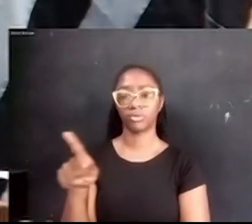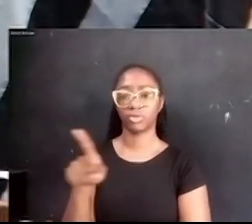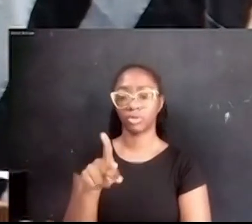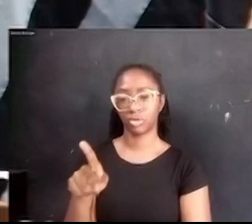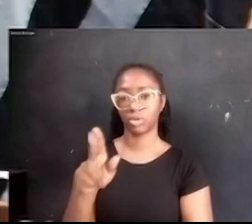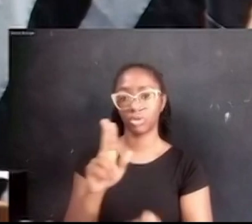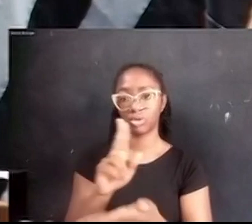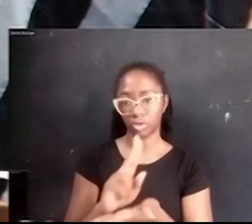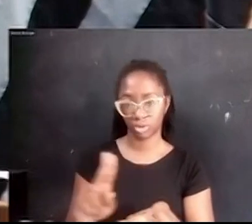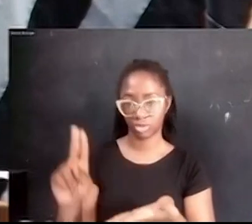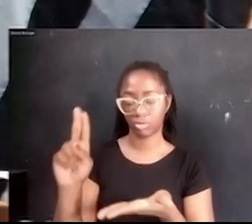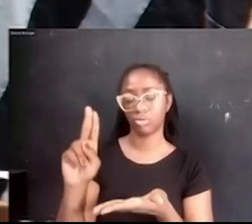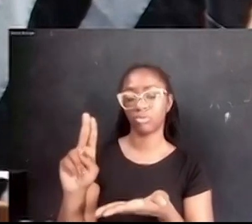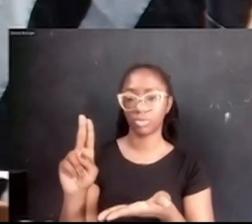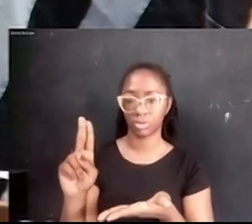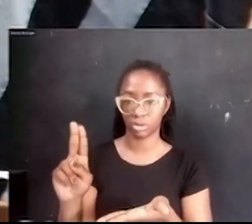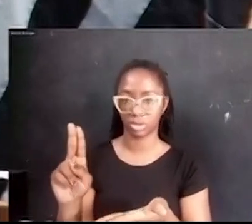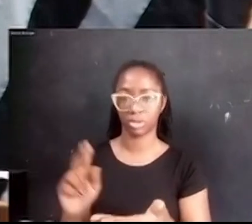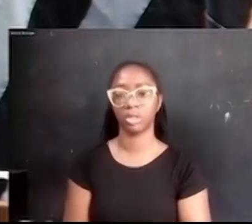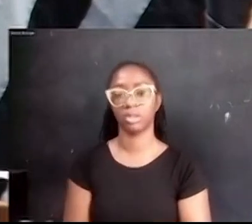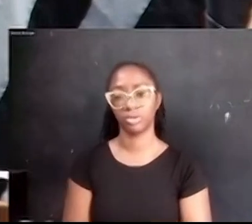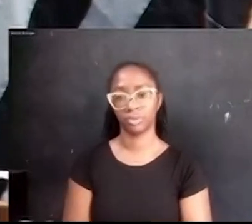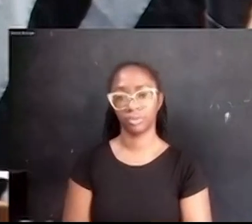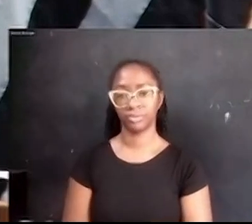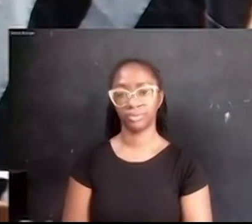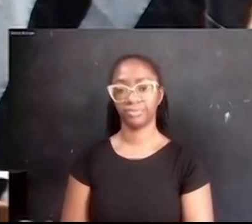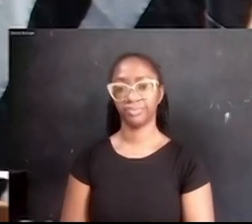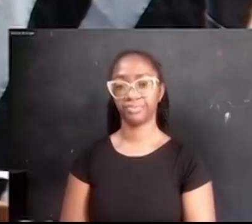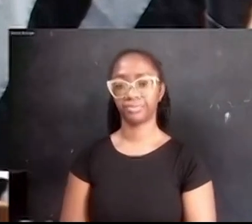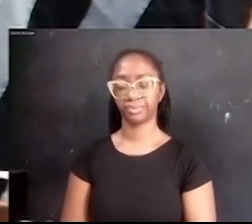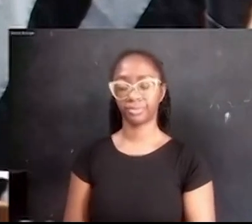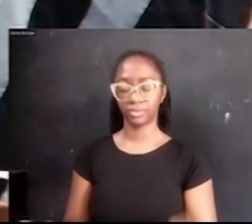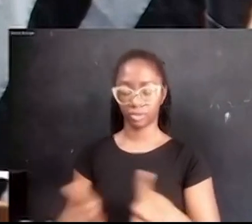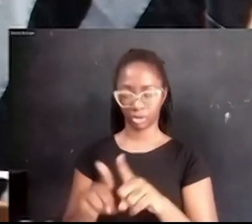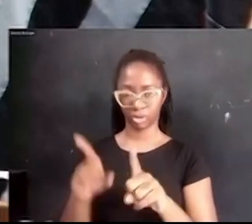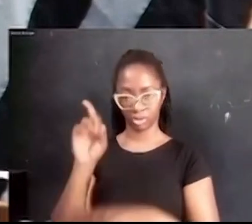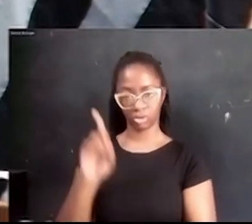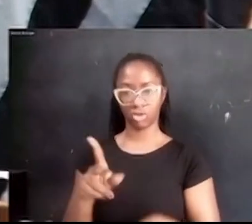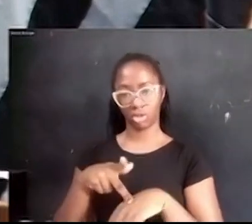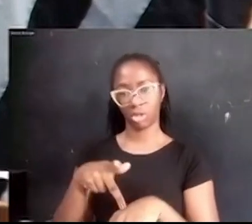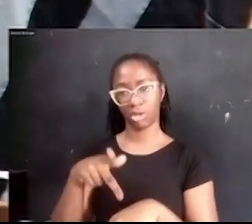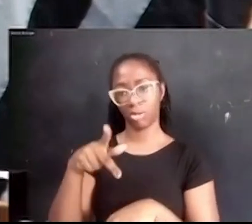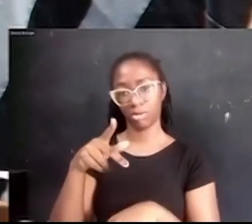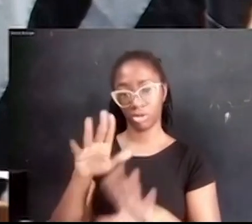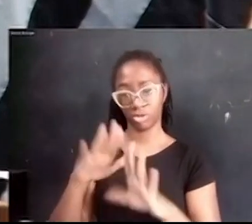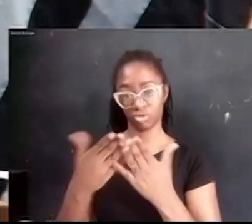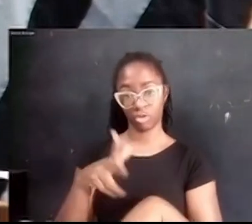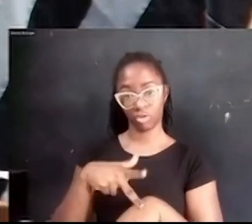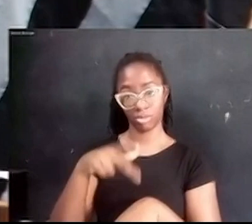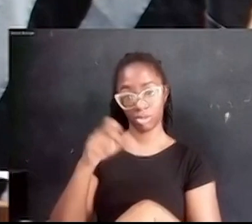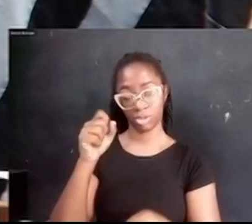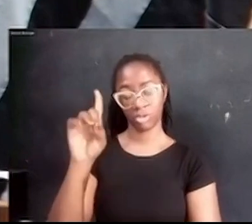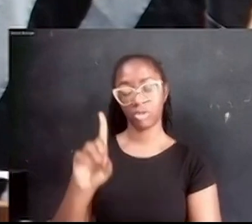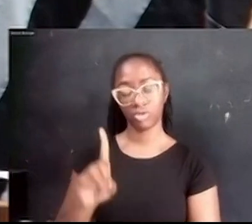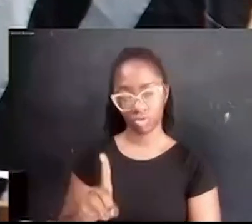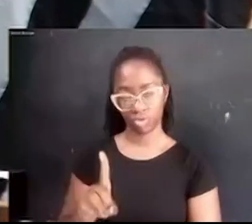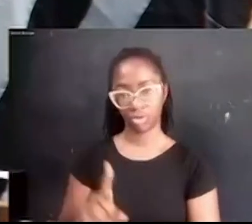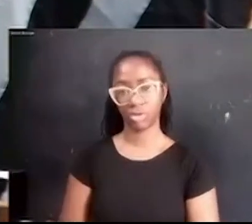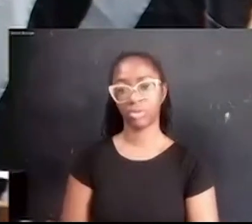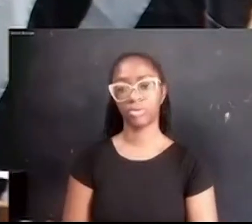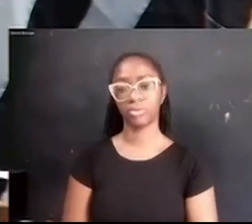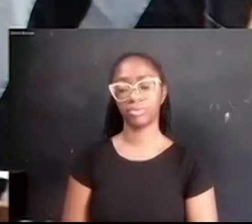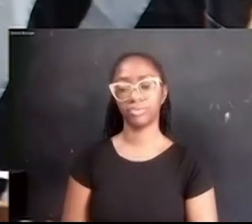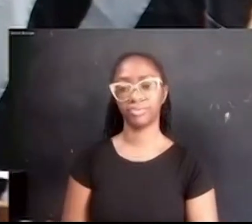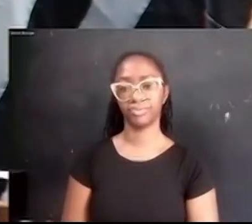Rouen, onde dirigiu a escola de pós-graduação em Direito, e entre outros cursos do